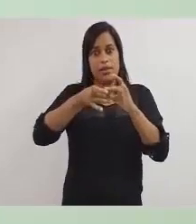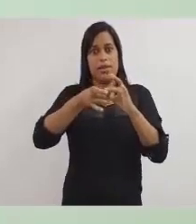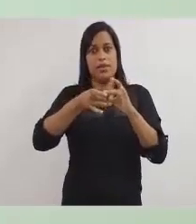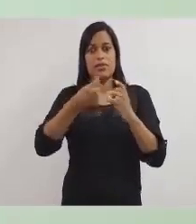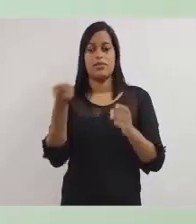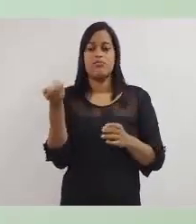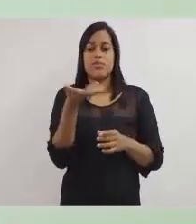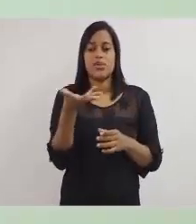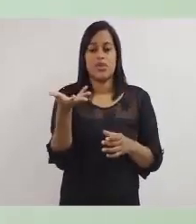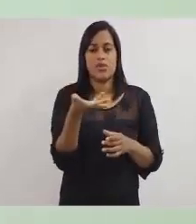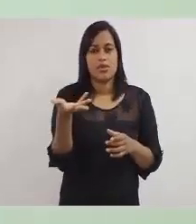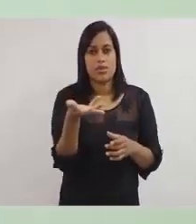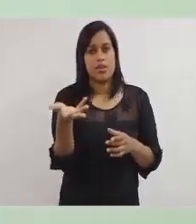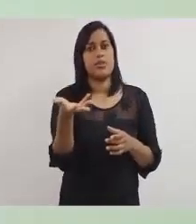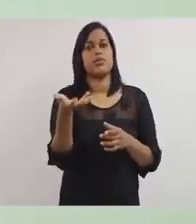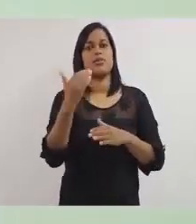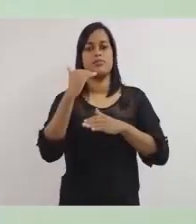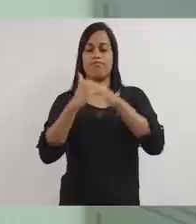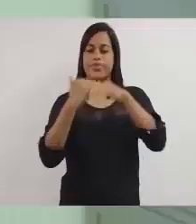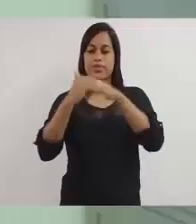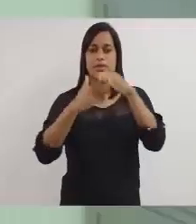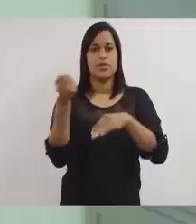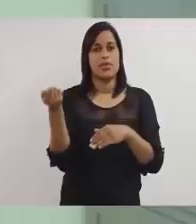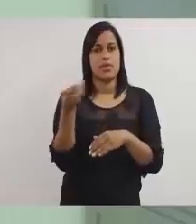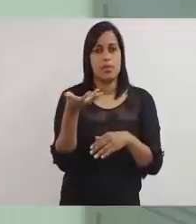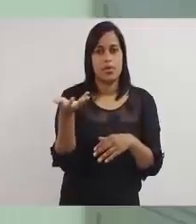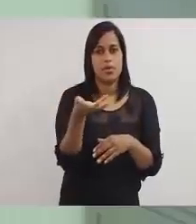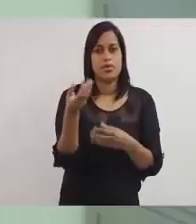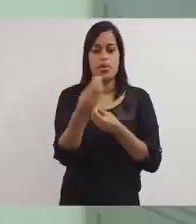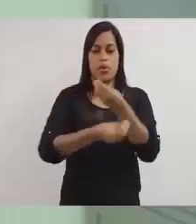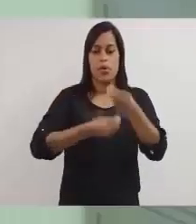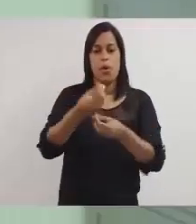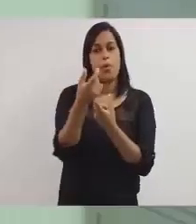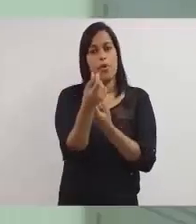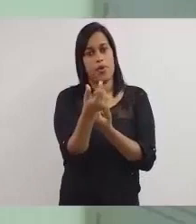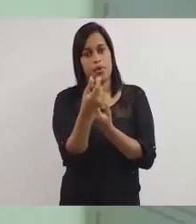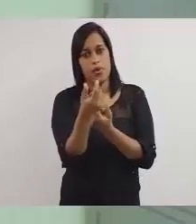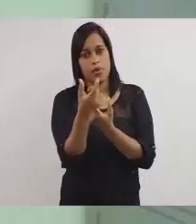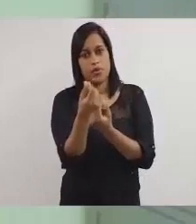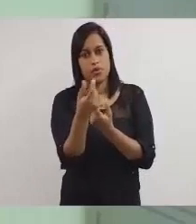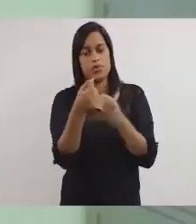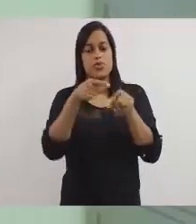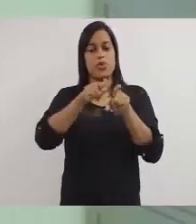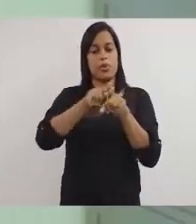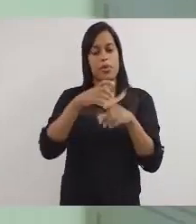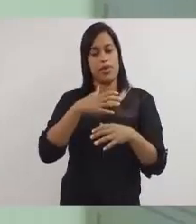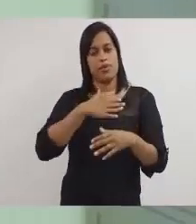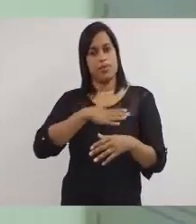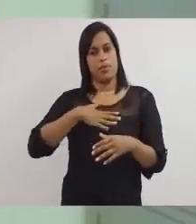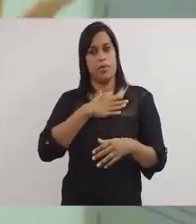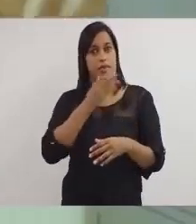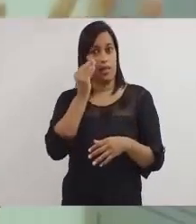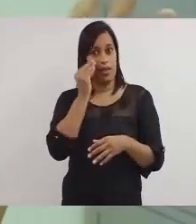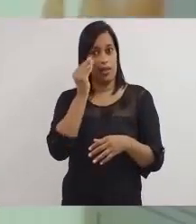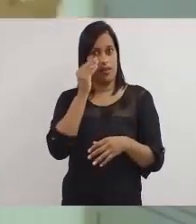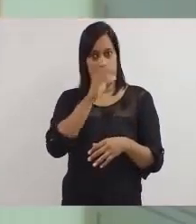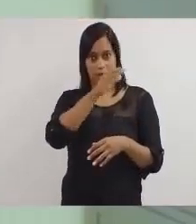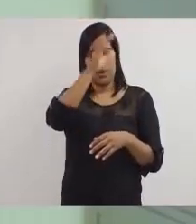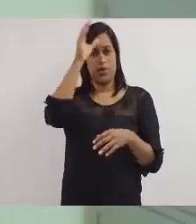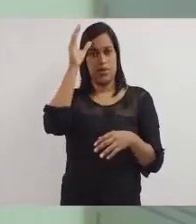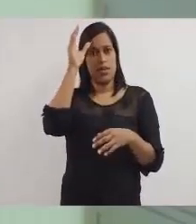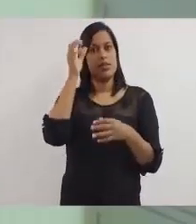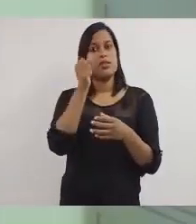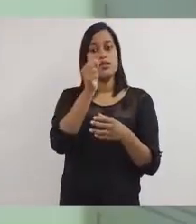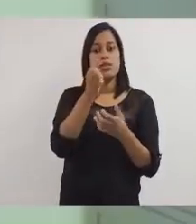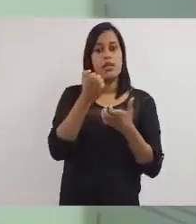ao processo de produção. Tecnologia, custos e expectativas. Diferentemente